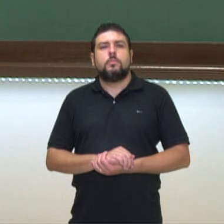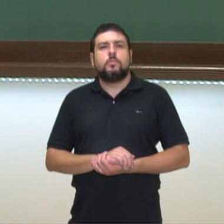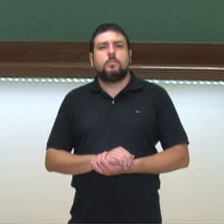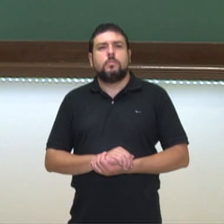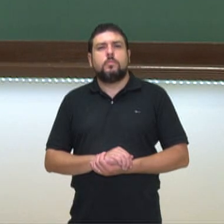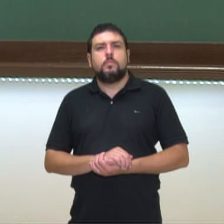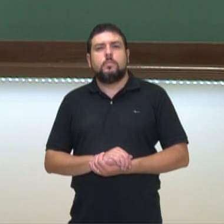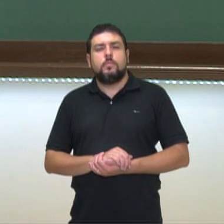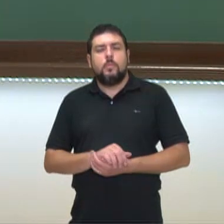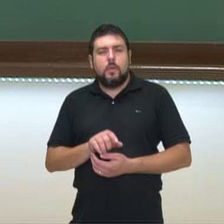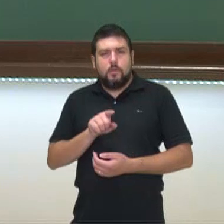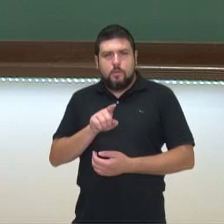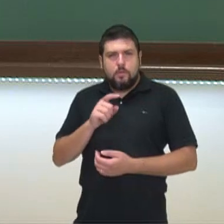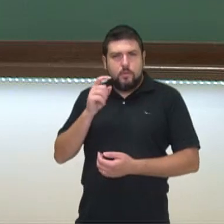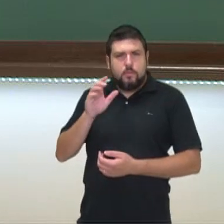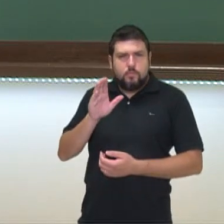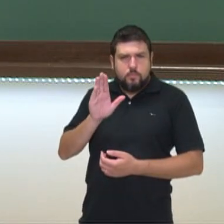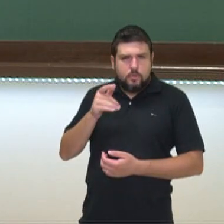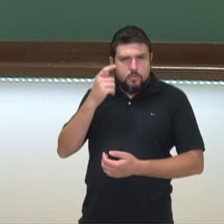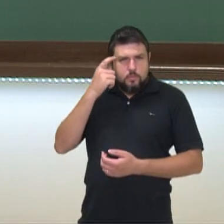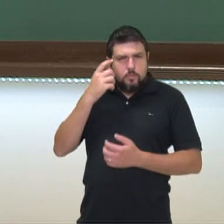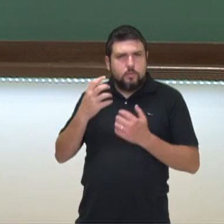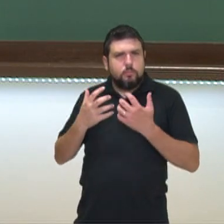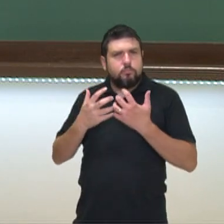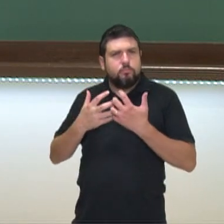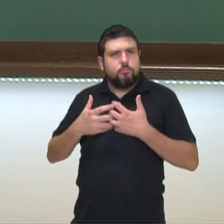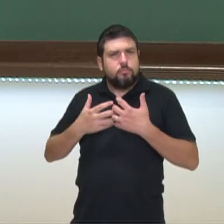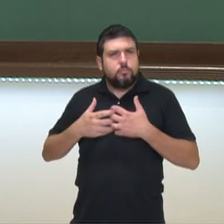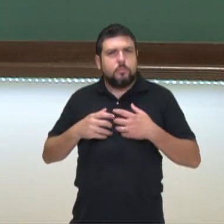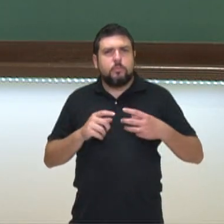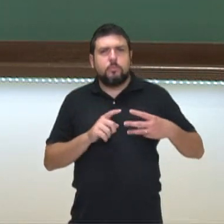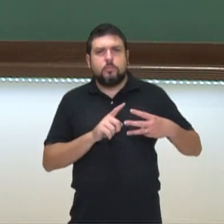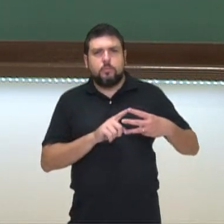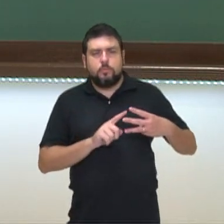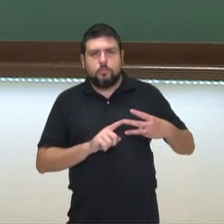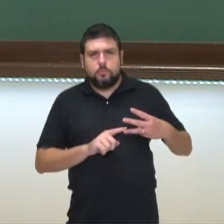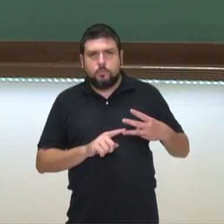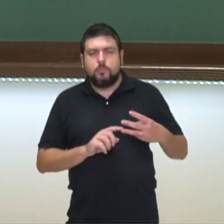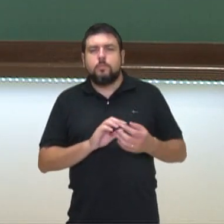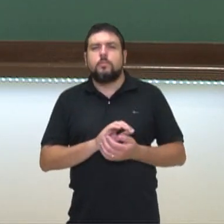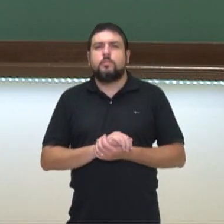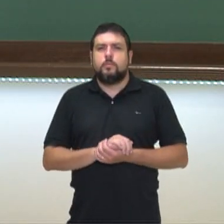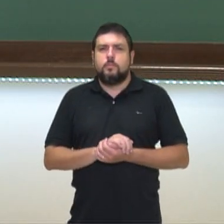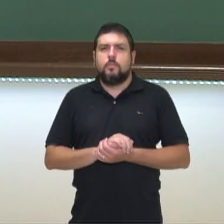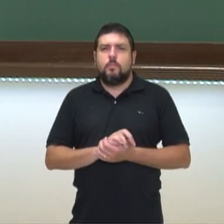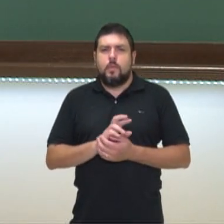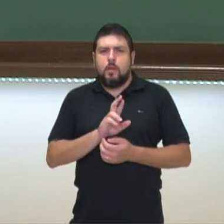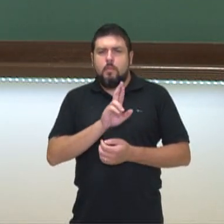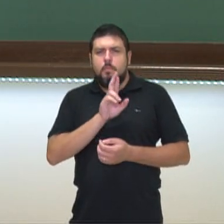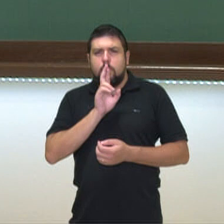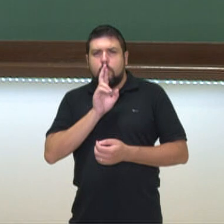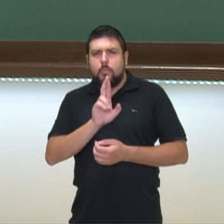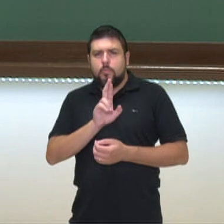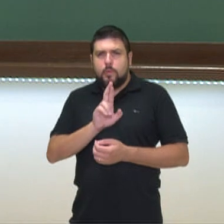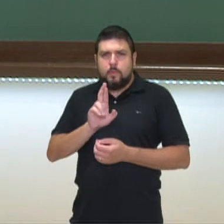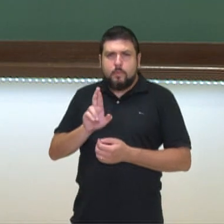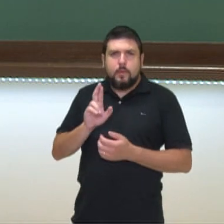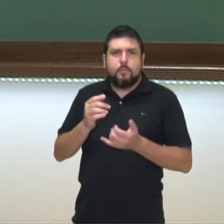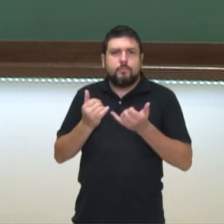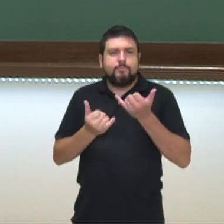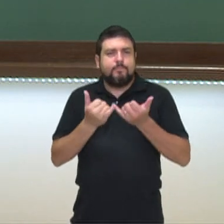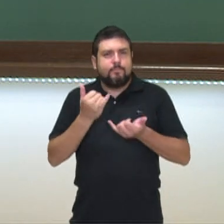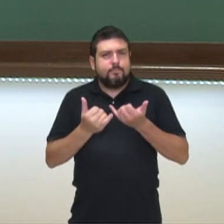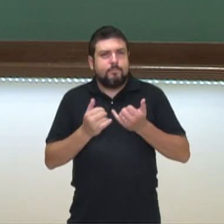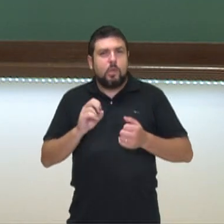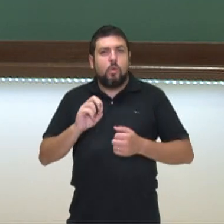Respondeu, consigo refletir sobre essas três questões com algumas respostas parecidas ou semelhantes, ou com ideias